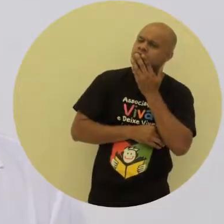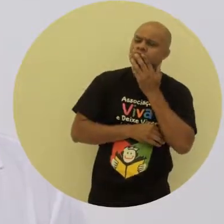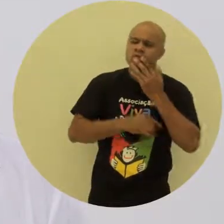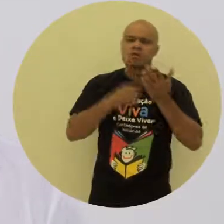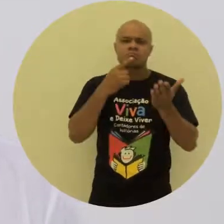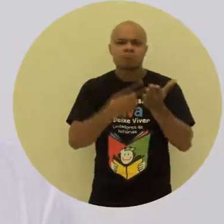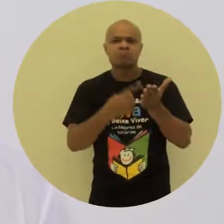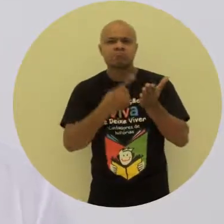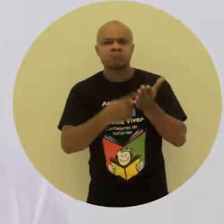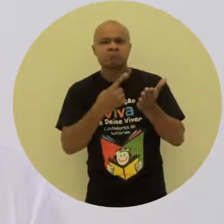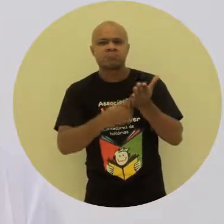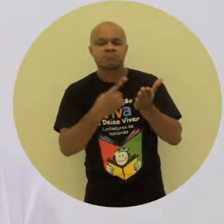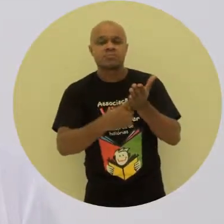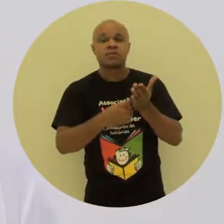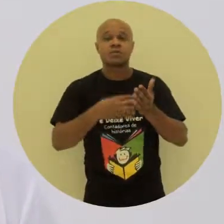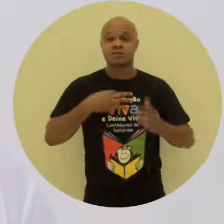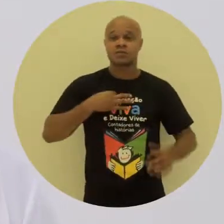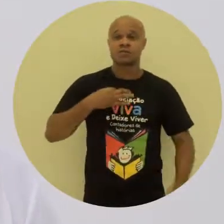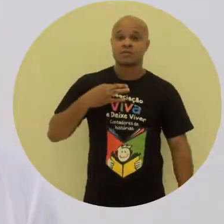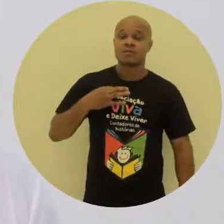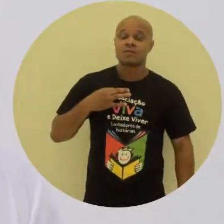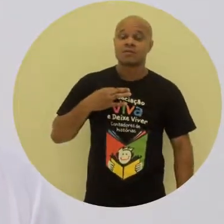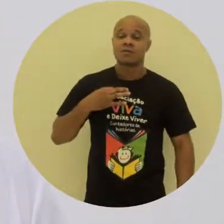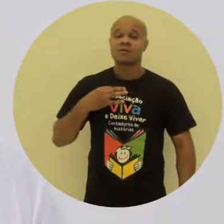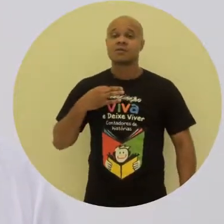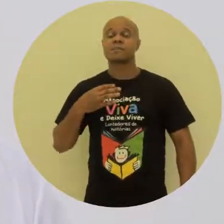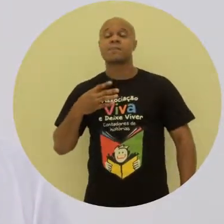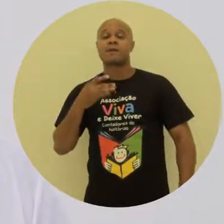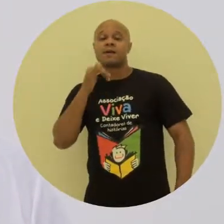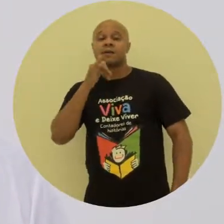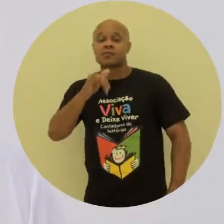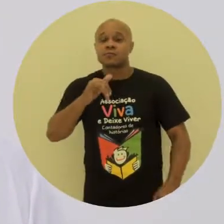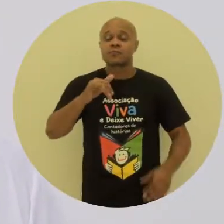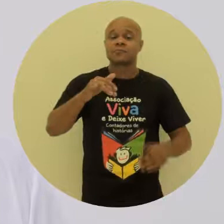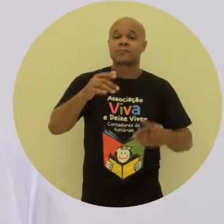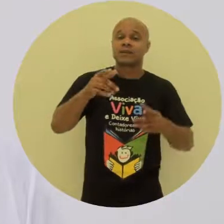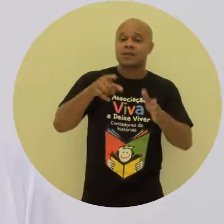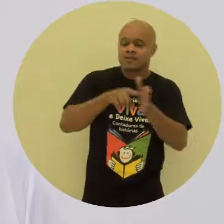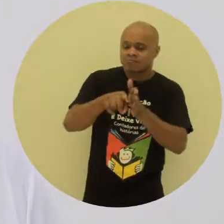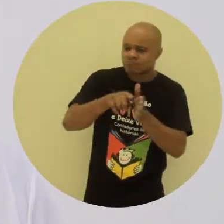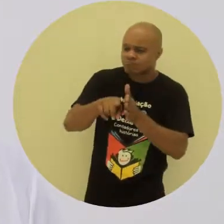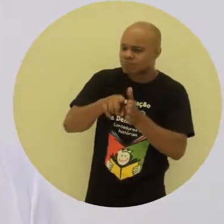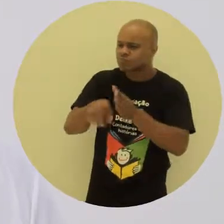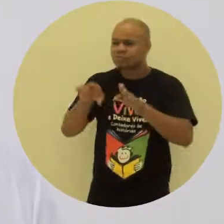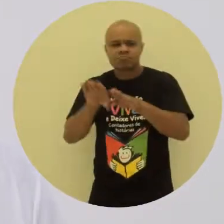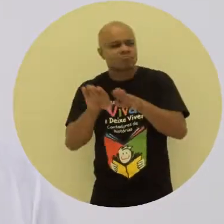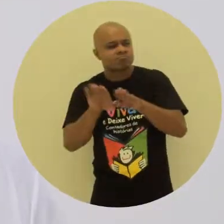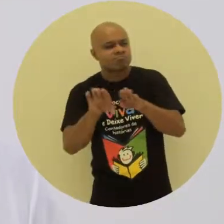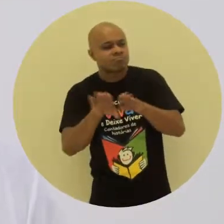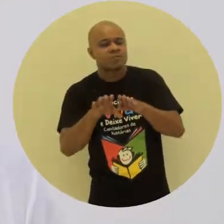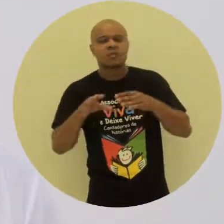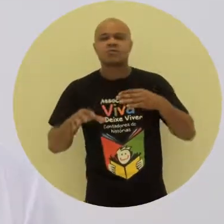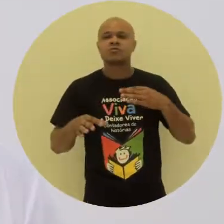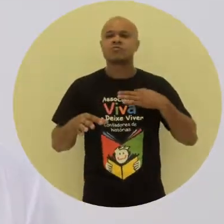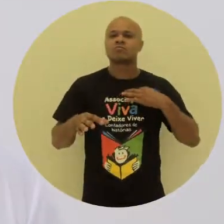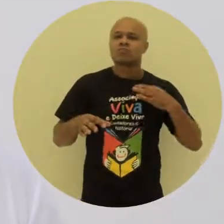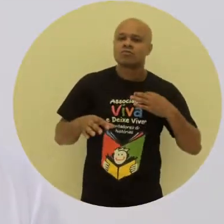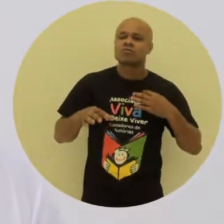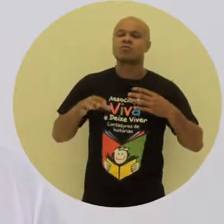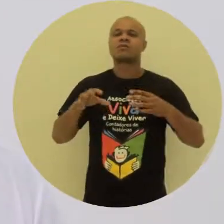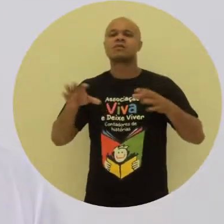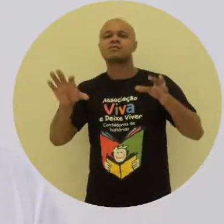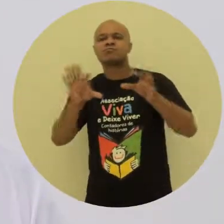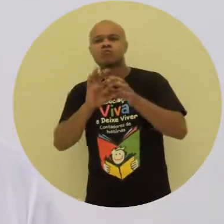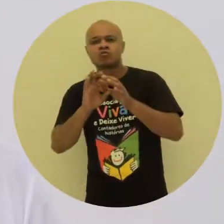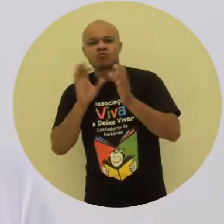o comprometimento dos nossos voluntários. Eu diria que nessas pesquisas, os voluntários do Vive e Deixe Viver